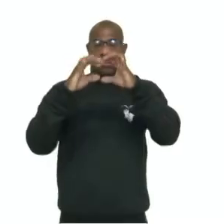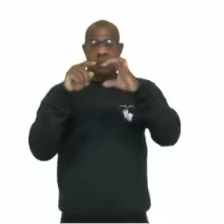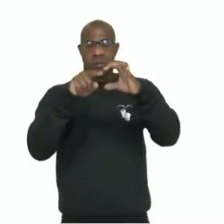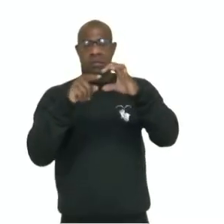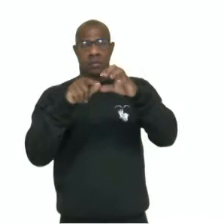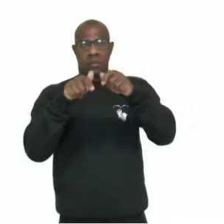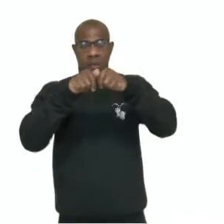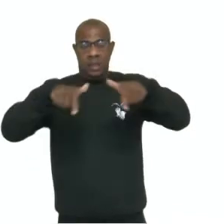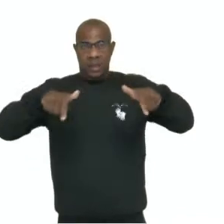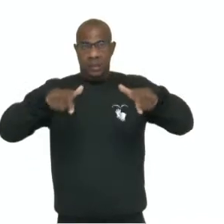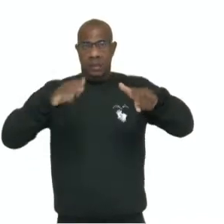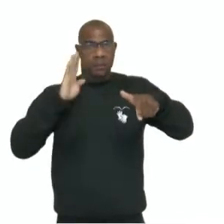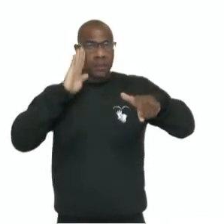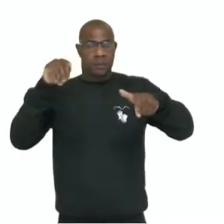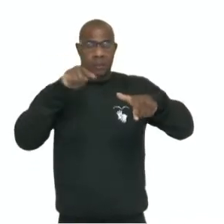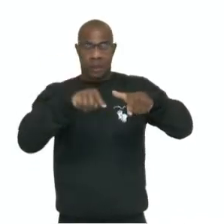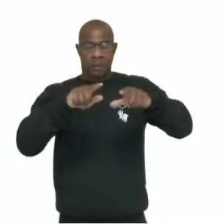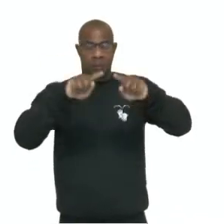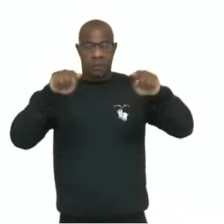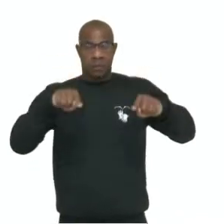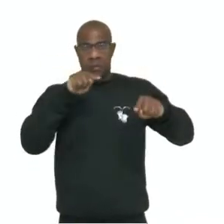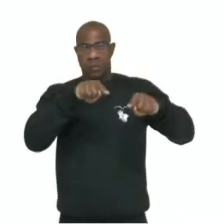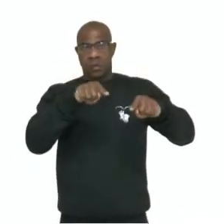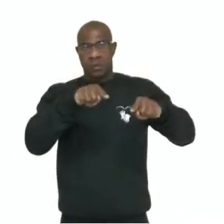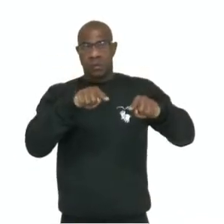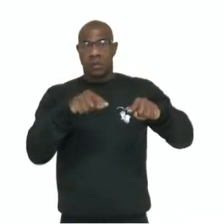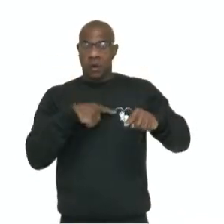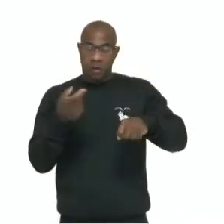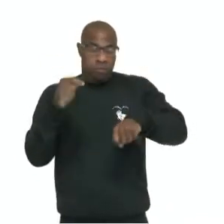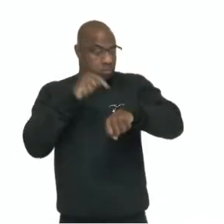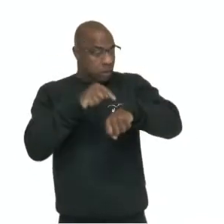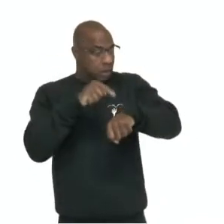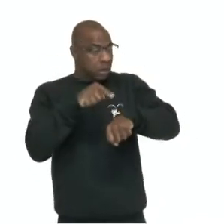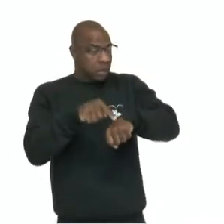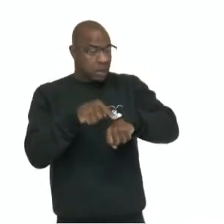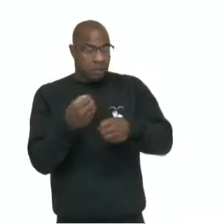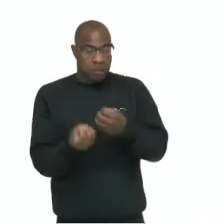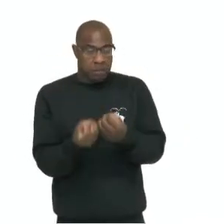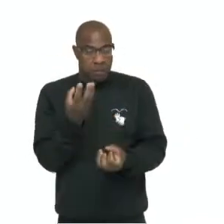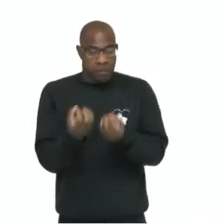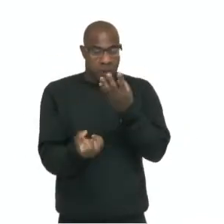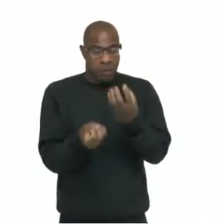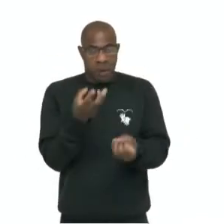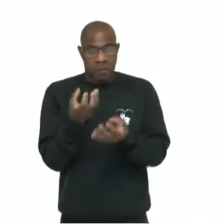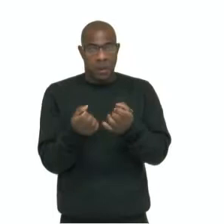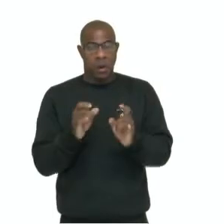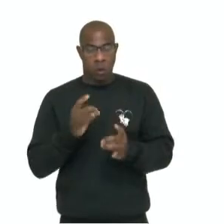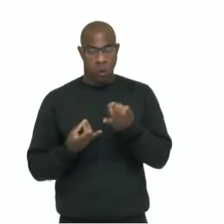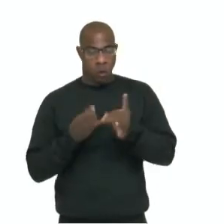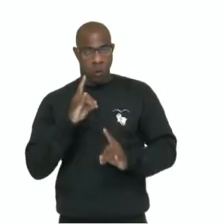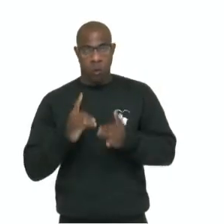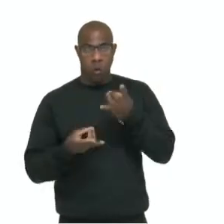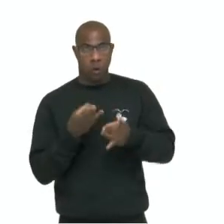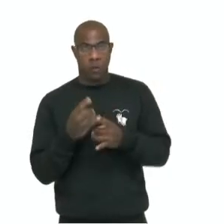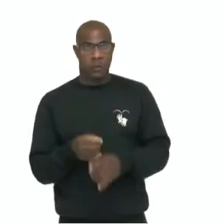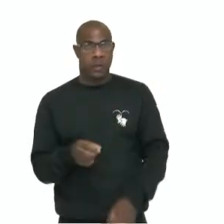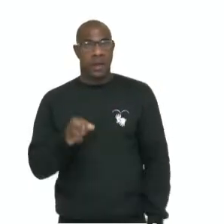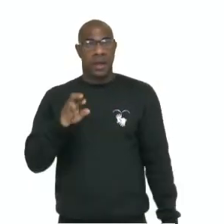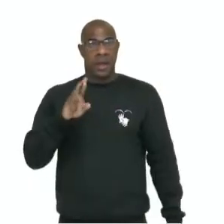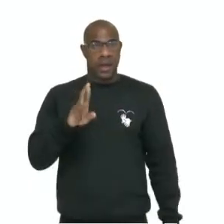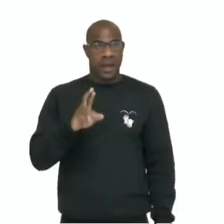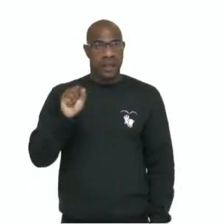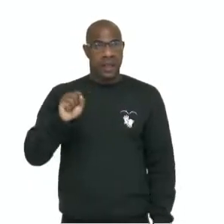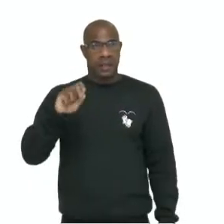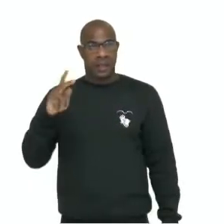mestra, e ele vai falar assim para a hipófise, olha, está na hora de você produzir os hormônios, que é o FSH